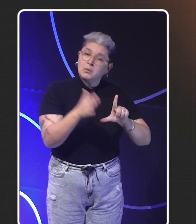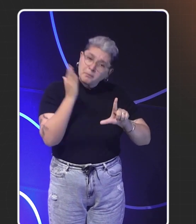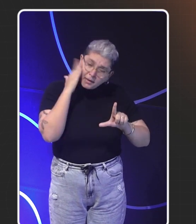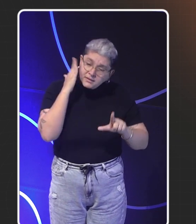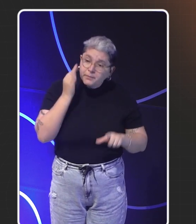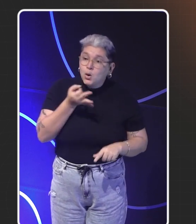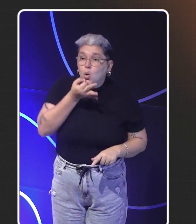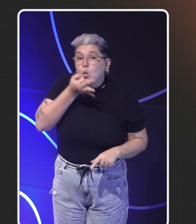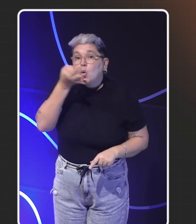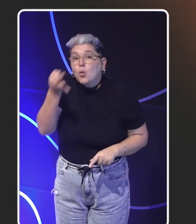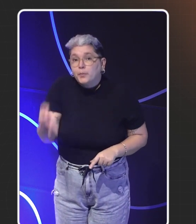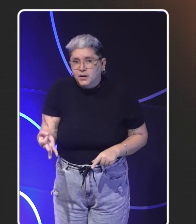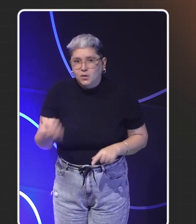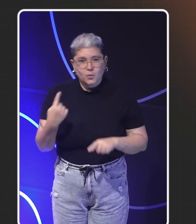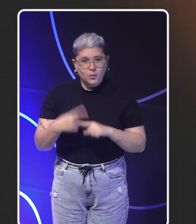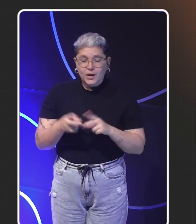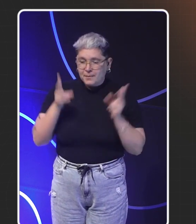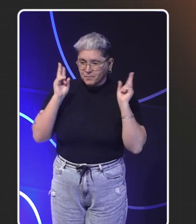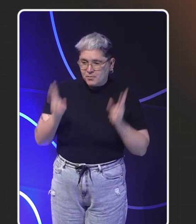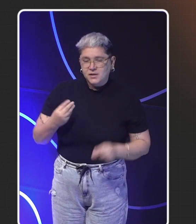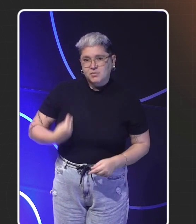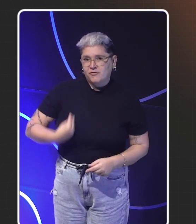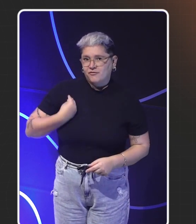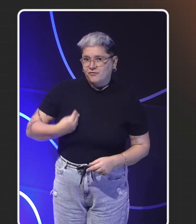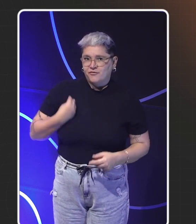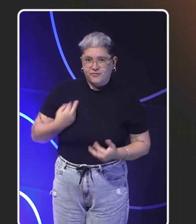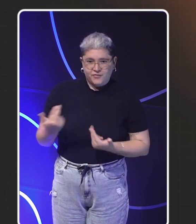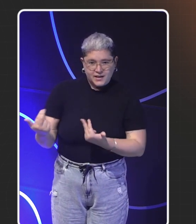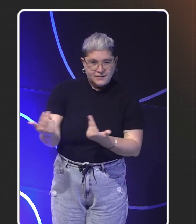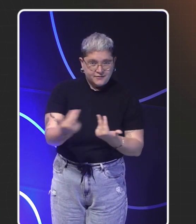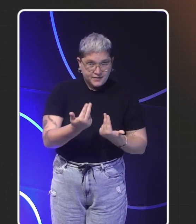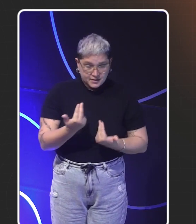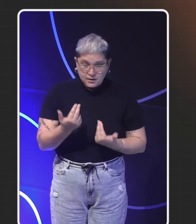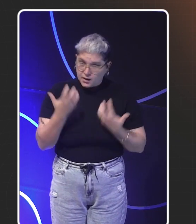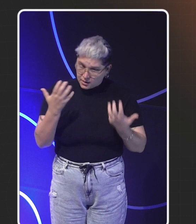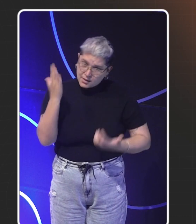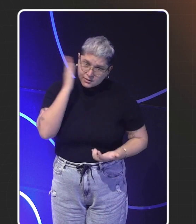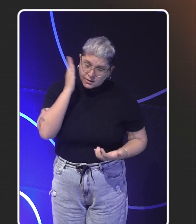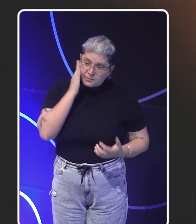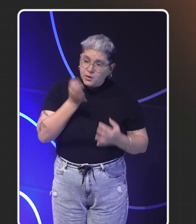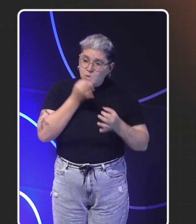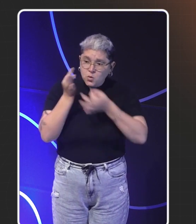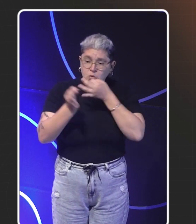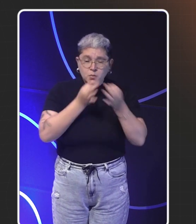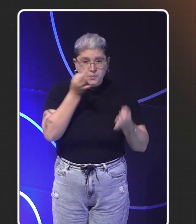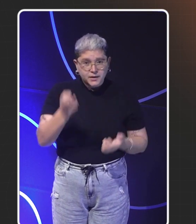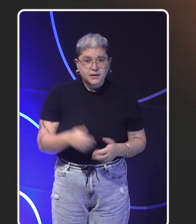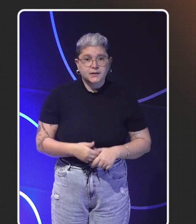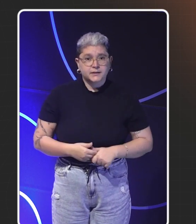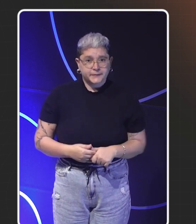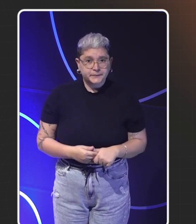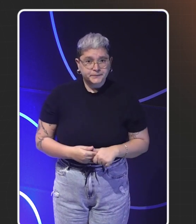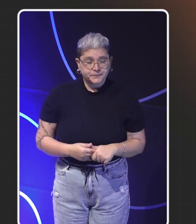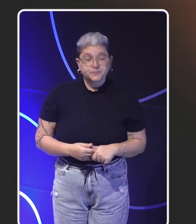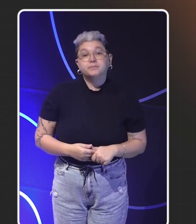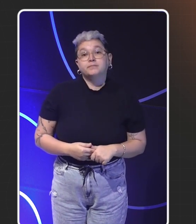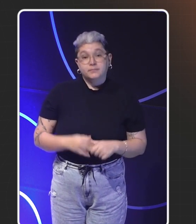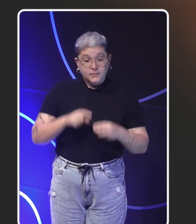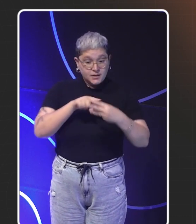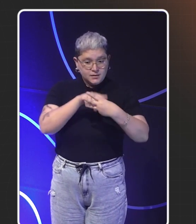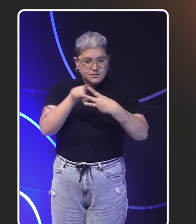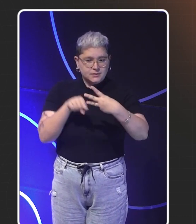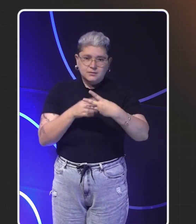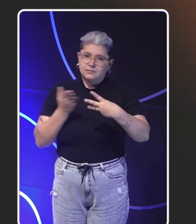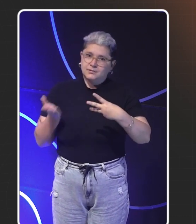pessoas também que têm a mesma vivência, e eles querem saber a opinião delas. E eu posso garantir aqui que esses três que estão aqui hoje